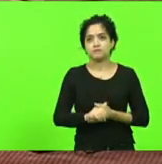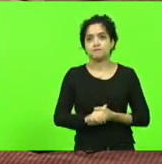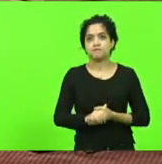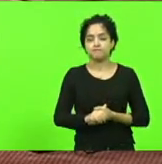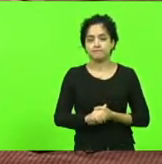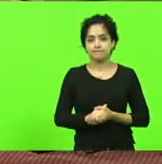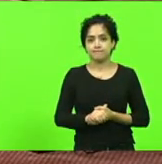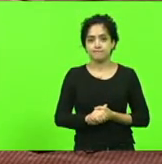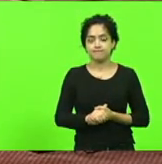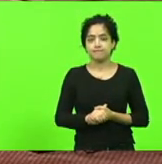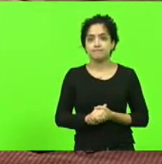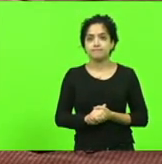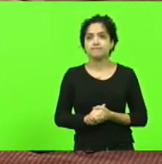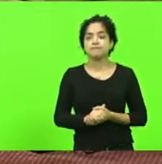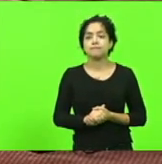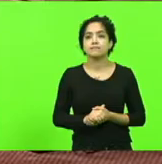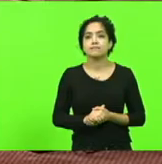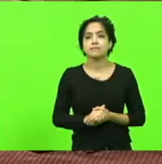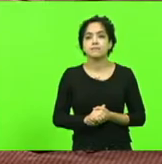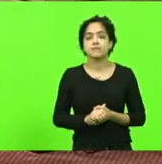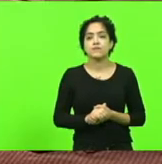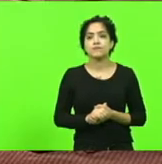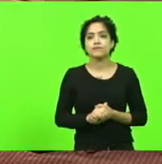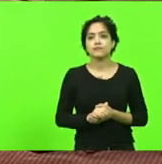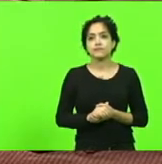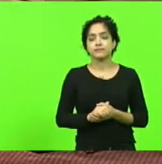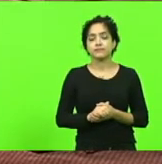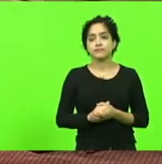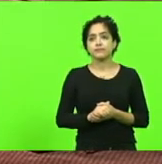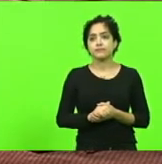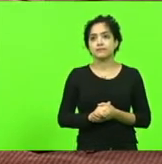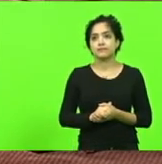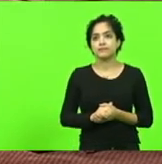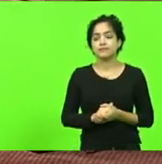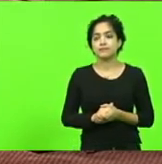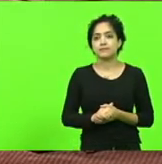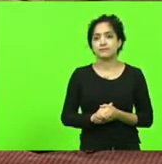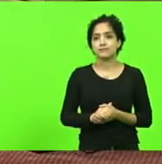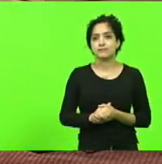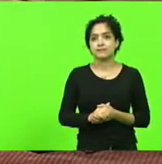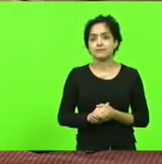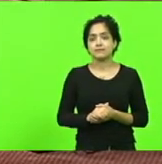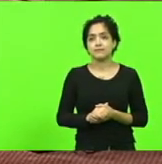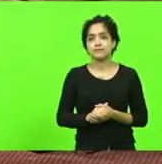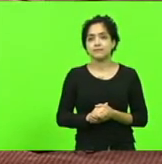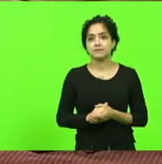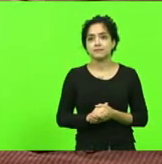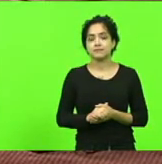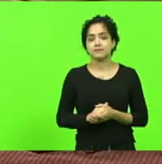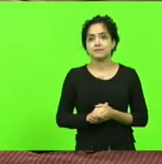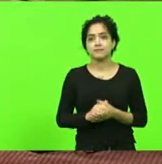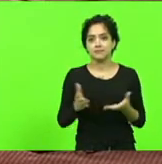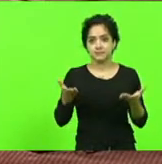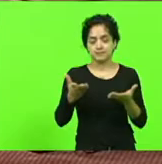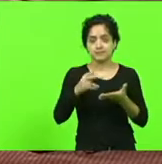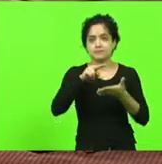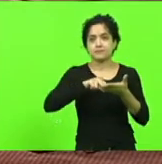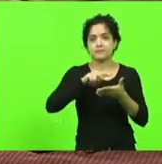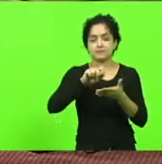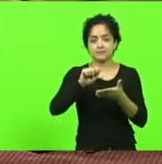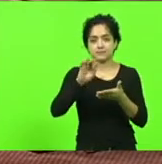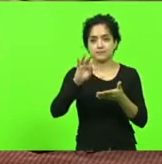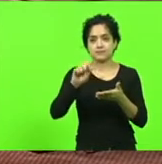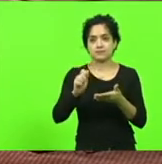Nunes. Obrigado, senhor presidente. Essa gostei do rei da costela. Eu faço a leitura da ata